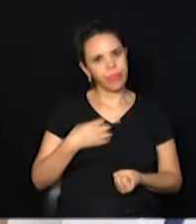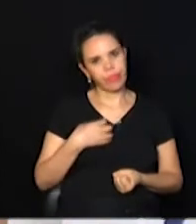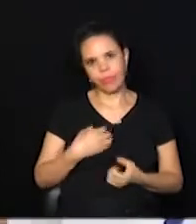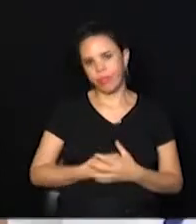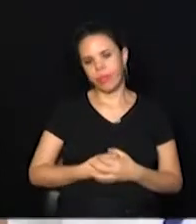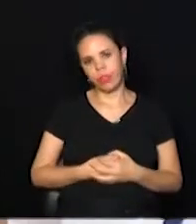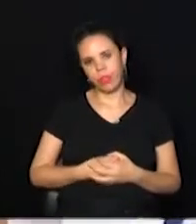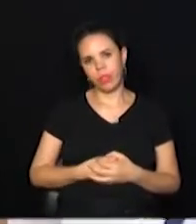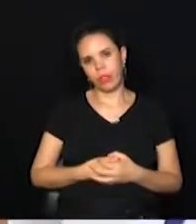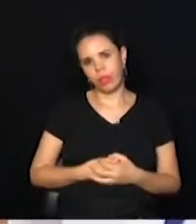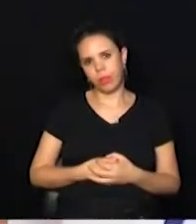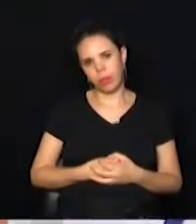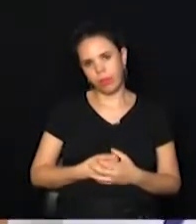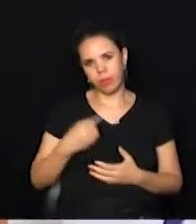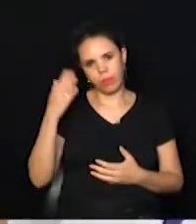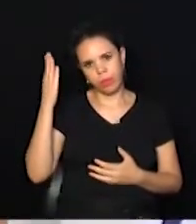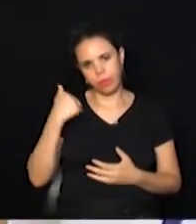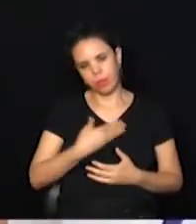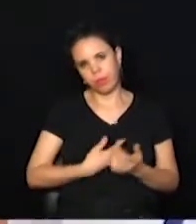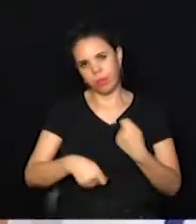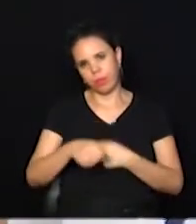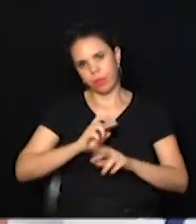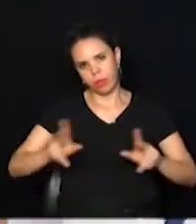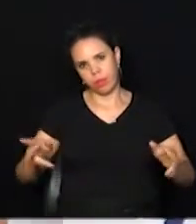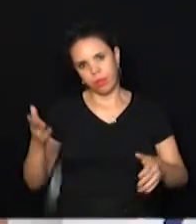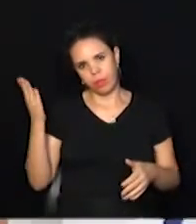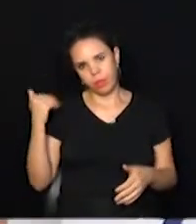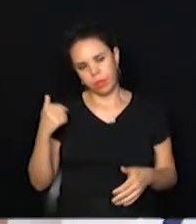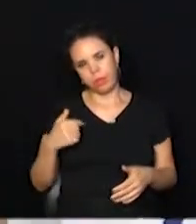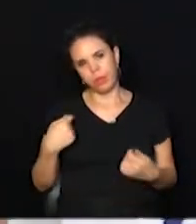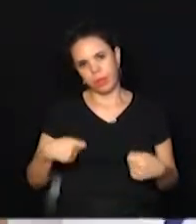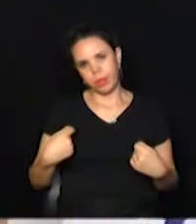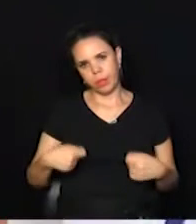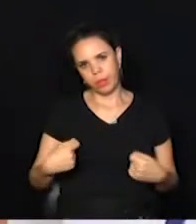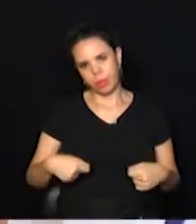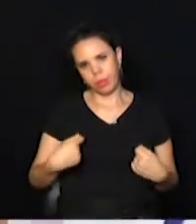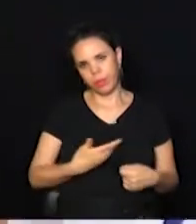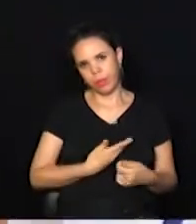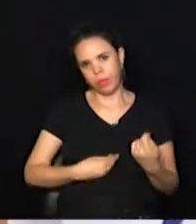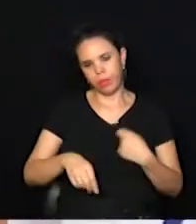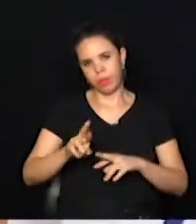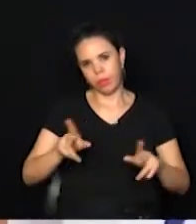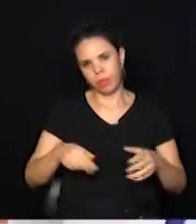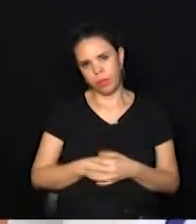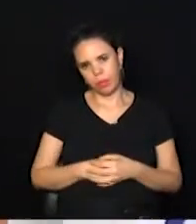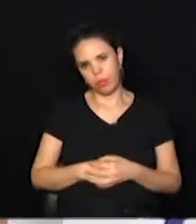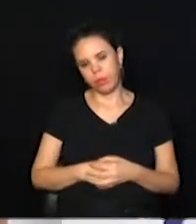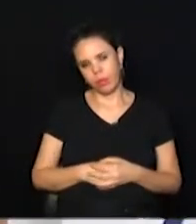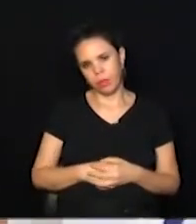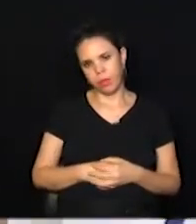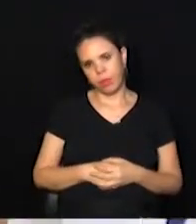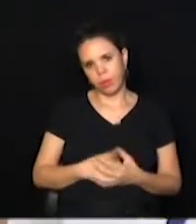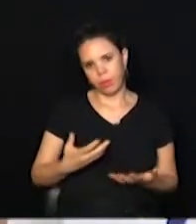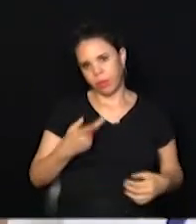gente. Nós sabemos governar diferente. E nós precisamos governar diferente. Então, eu